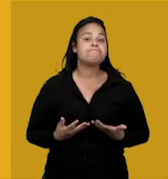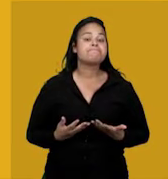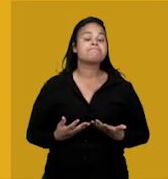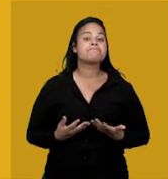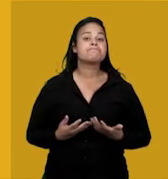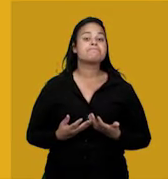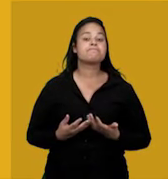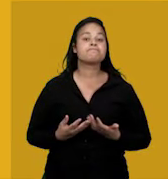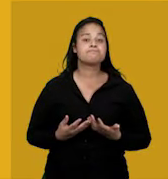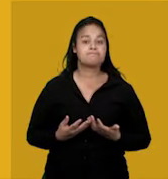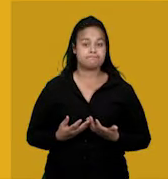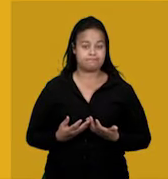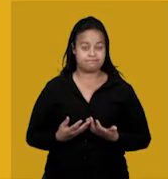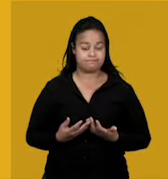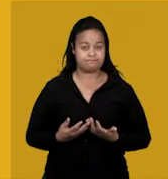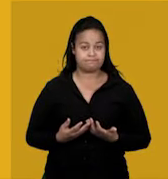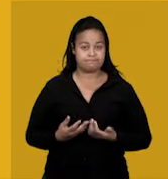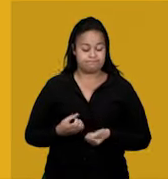vasos